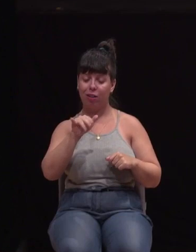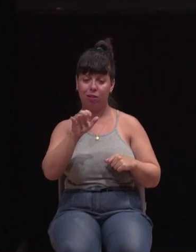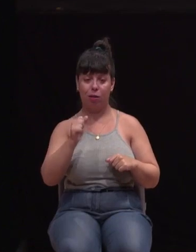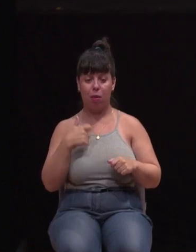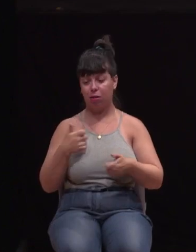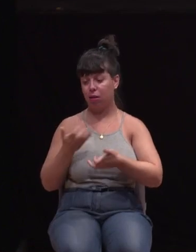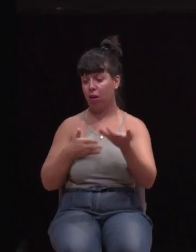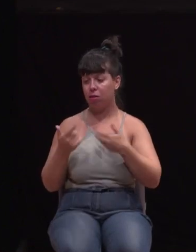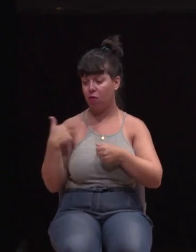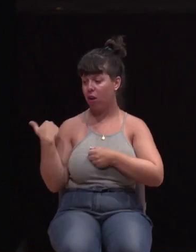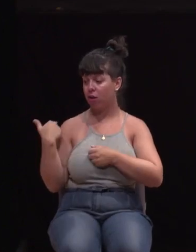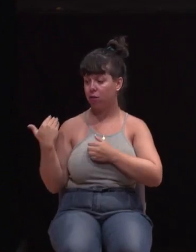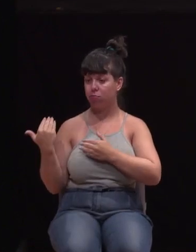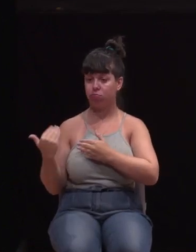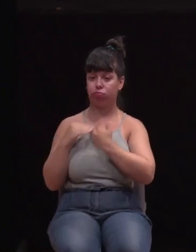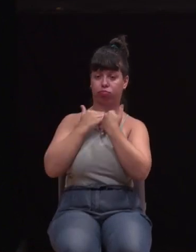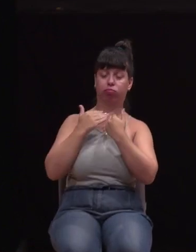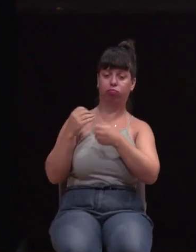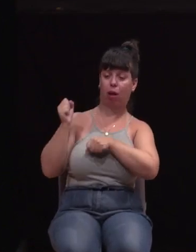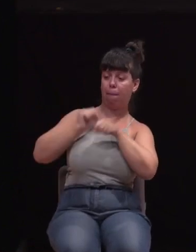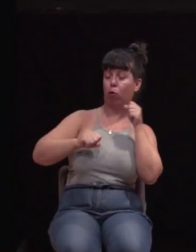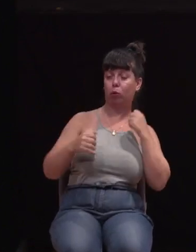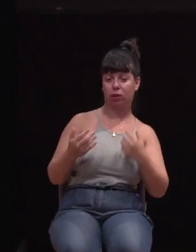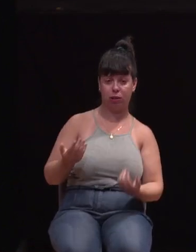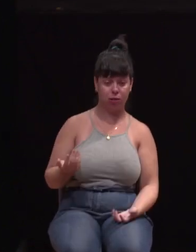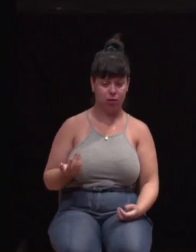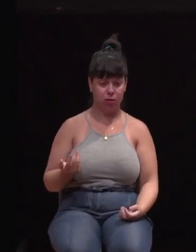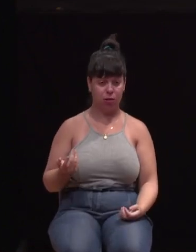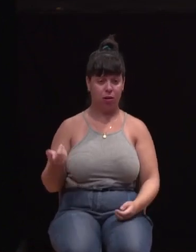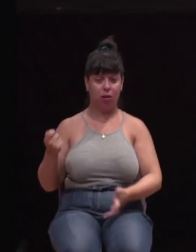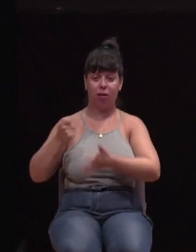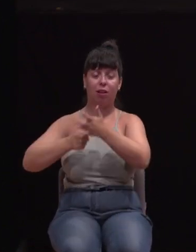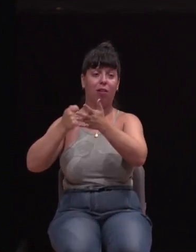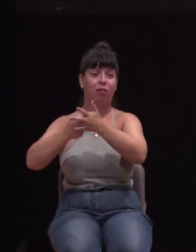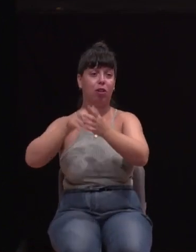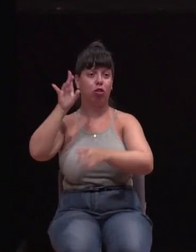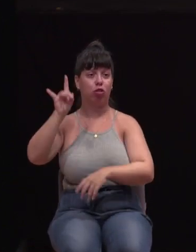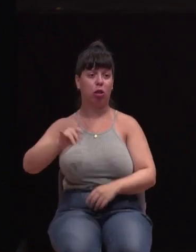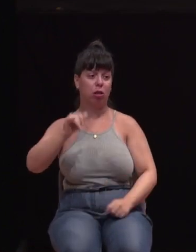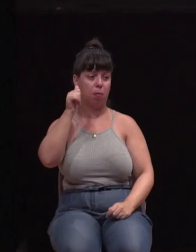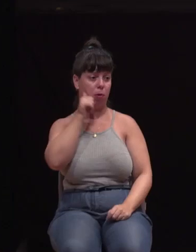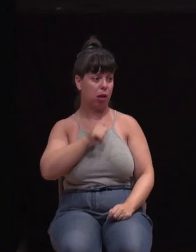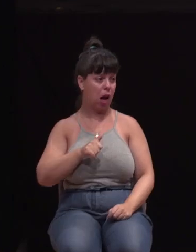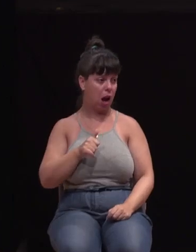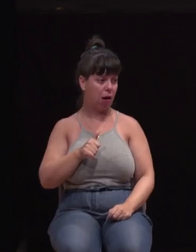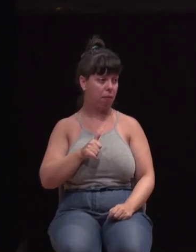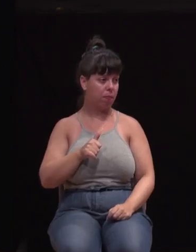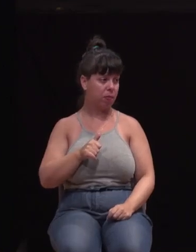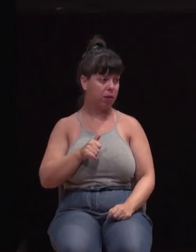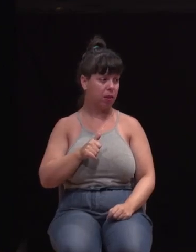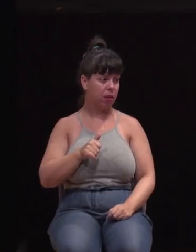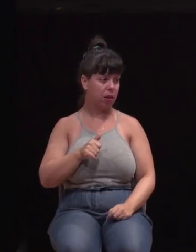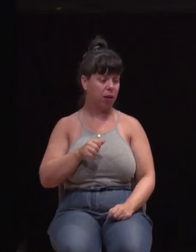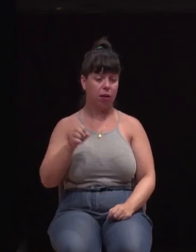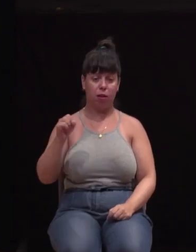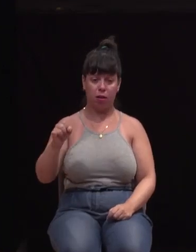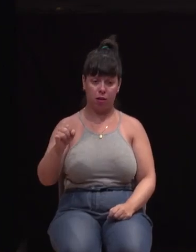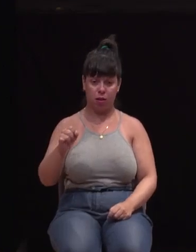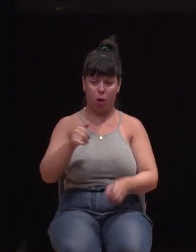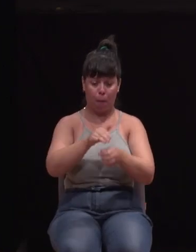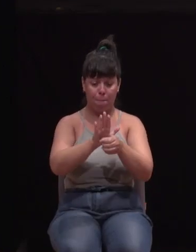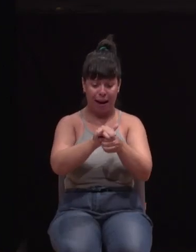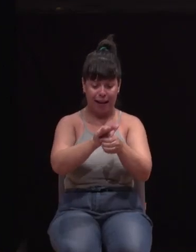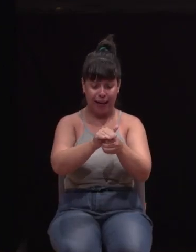comigo, ele ser um abusador. Não adianta nada ele defender o direito da mulher ter 10 mil parceiros se ele não limpa nem o banheiro que